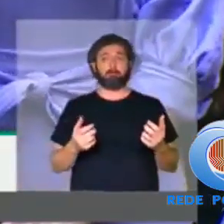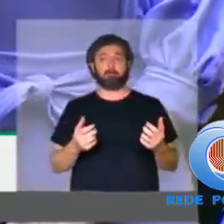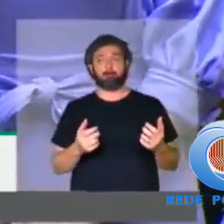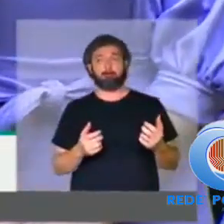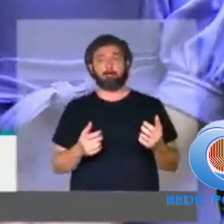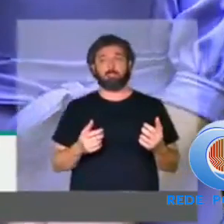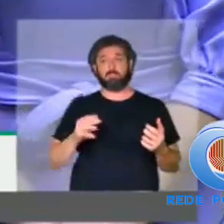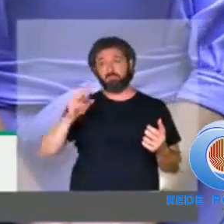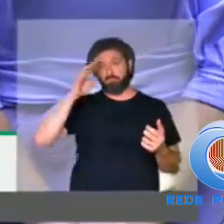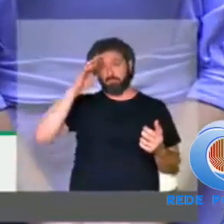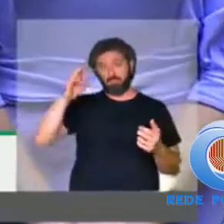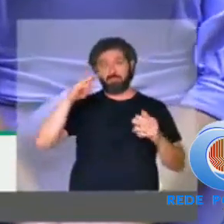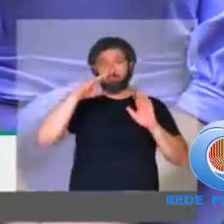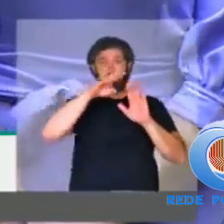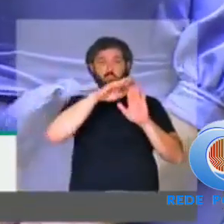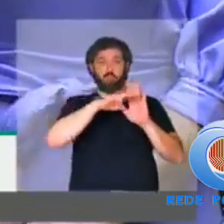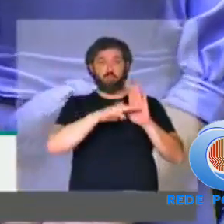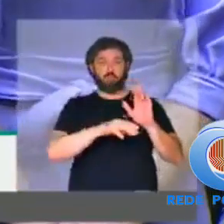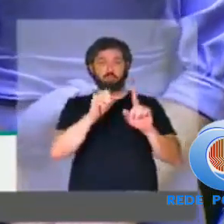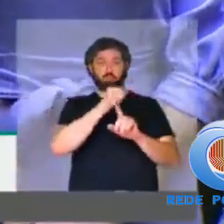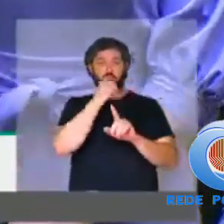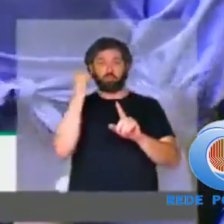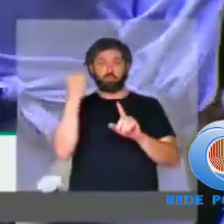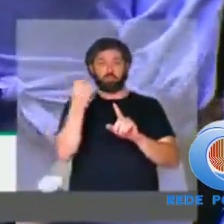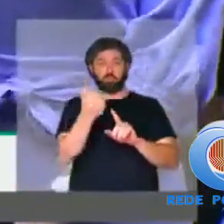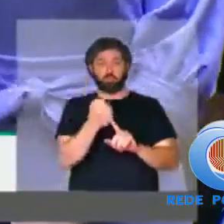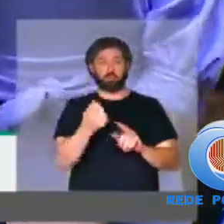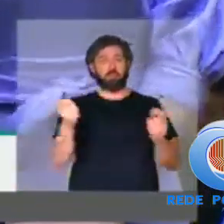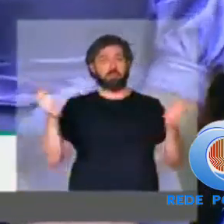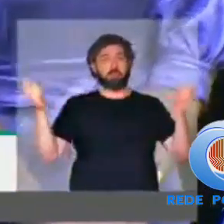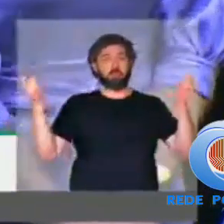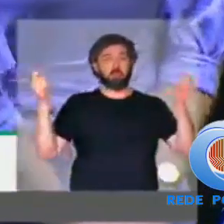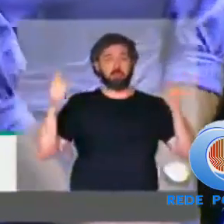o maior programa social